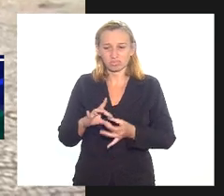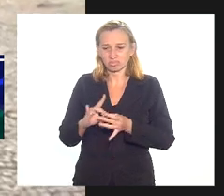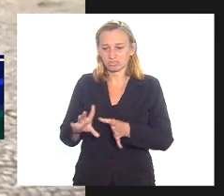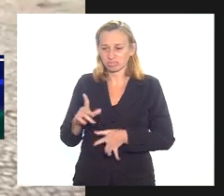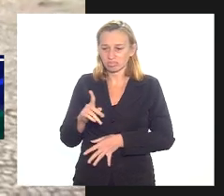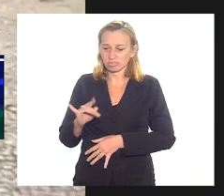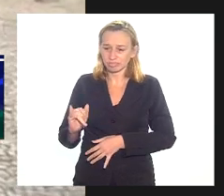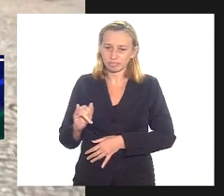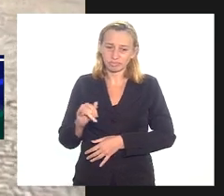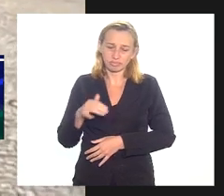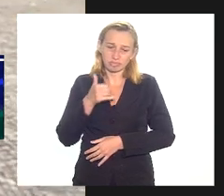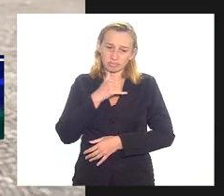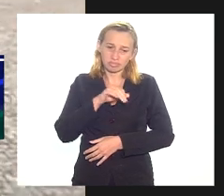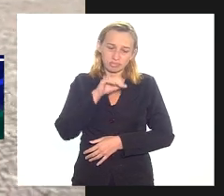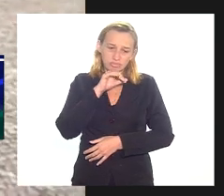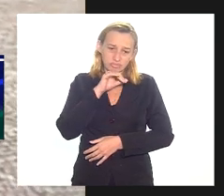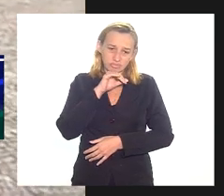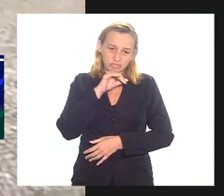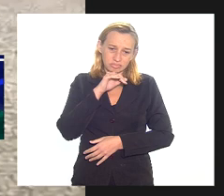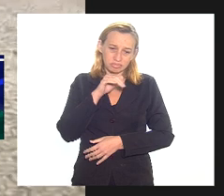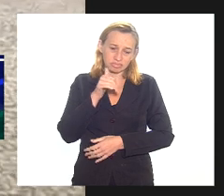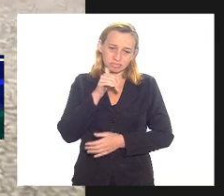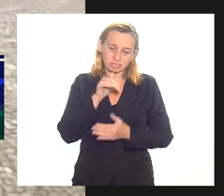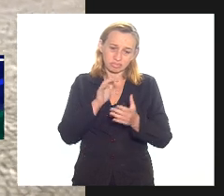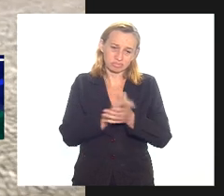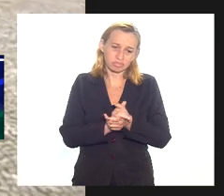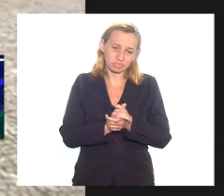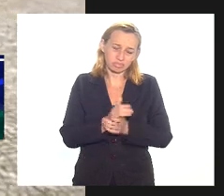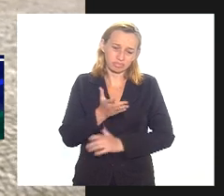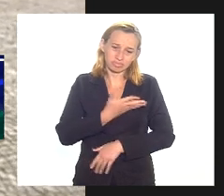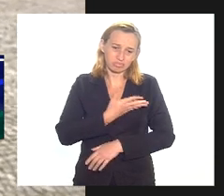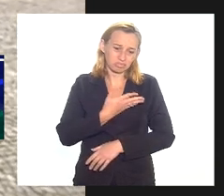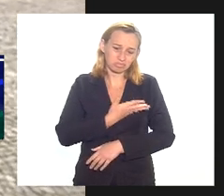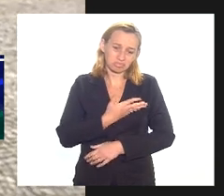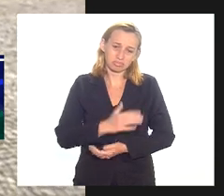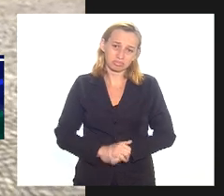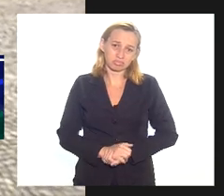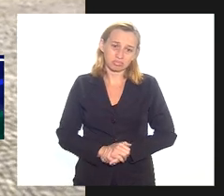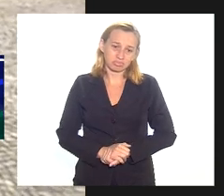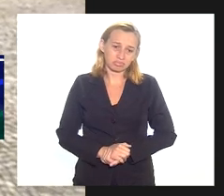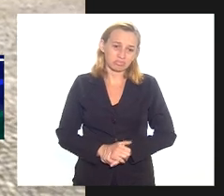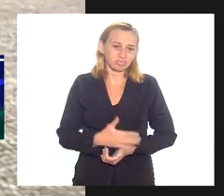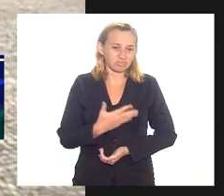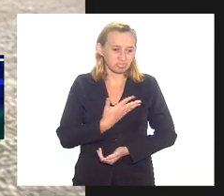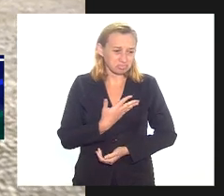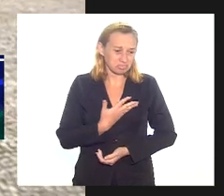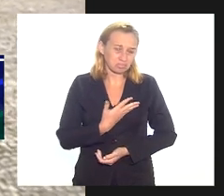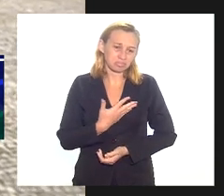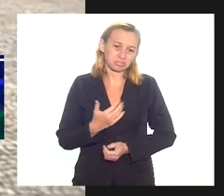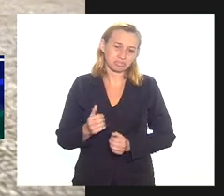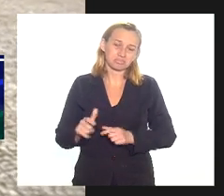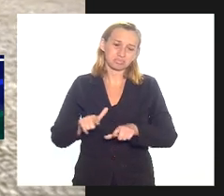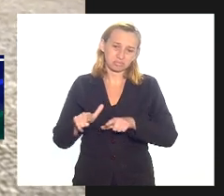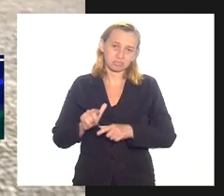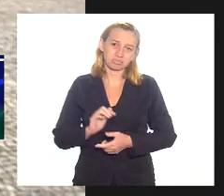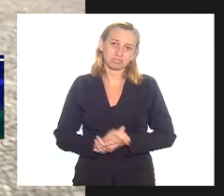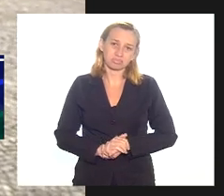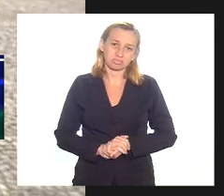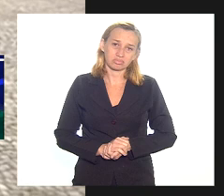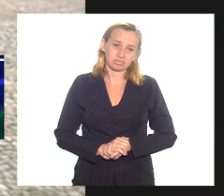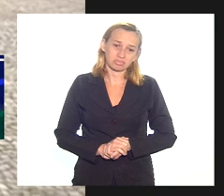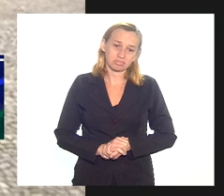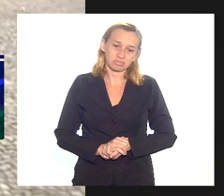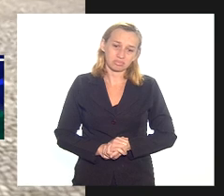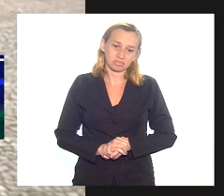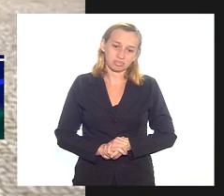deixa esposa, deixa uma legião de amigos, sobretudo companheiros de farda, que eu